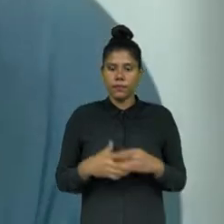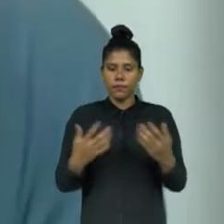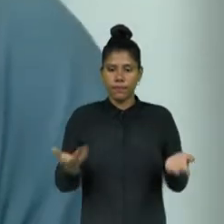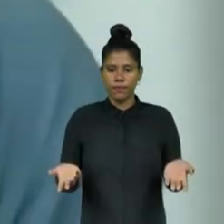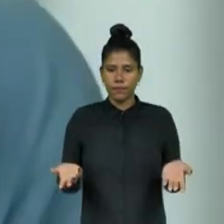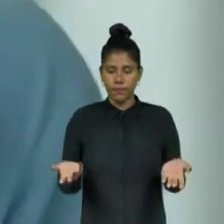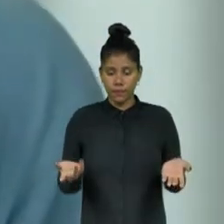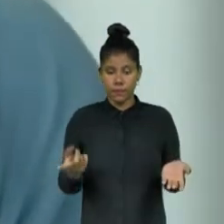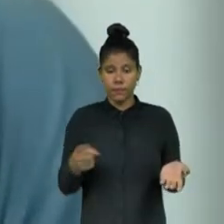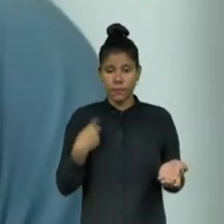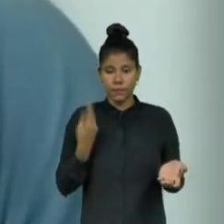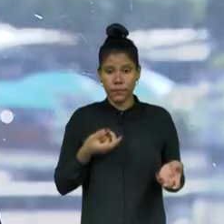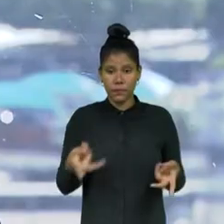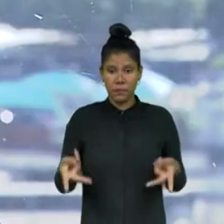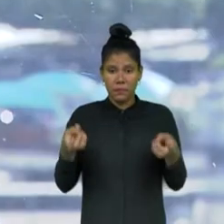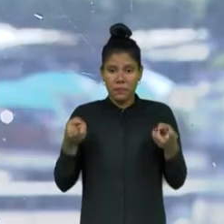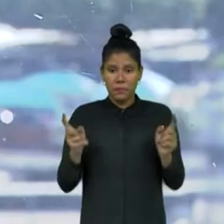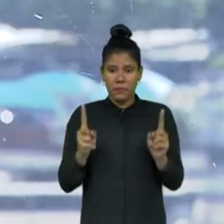não percebe.